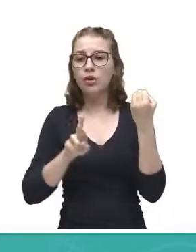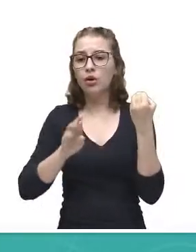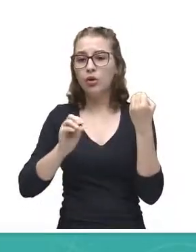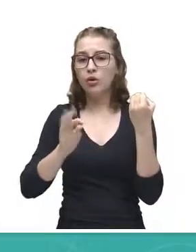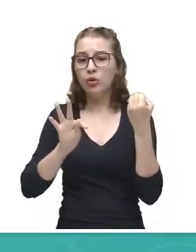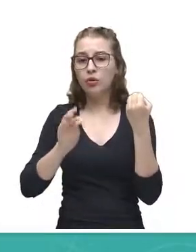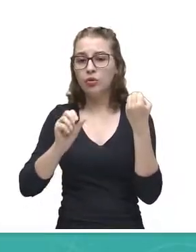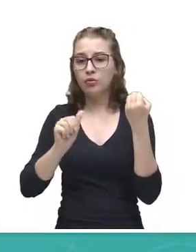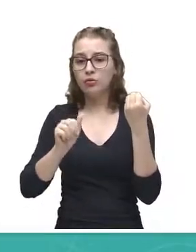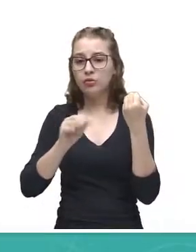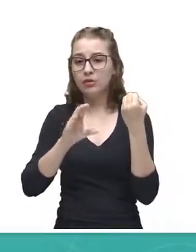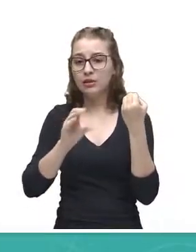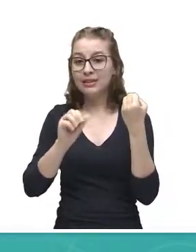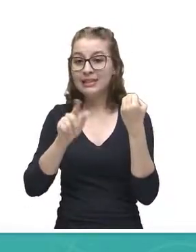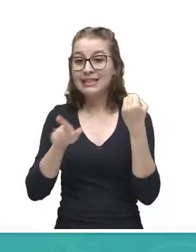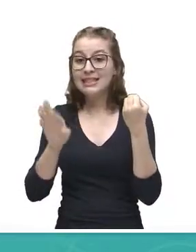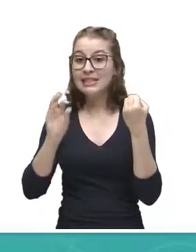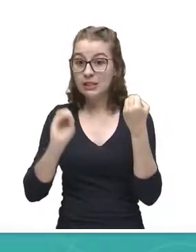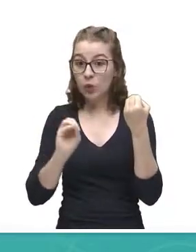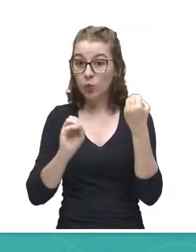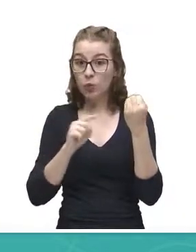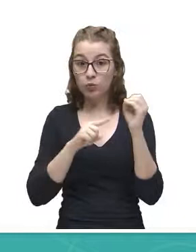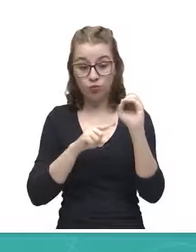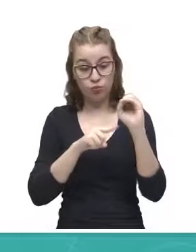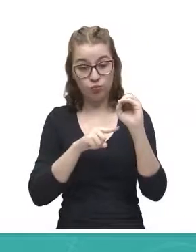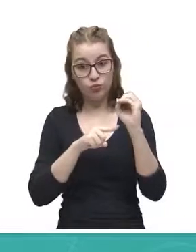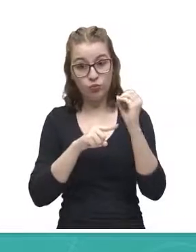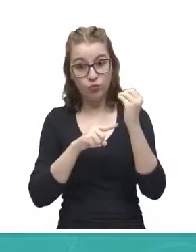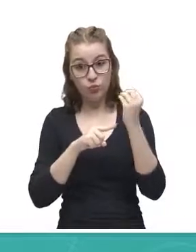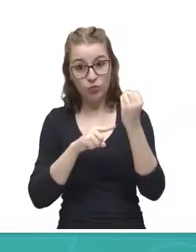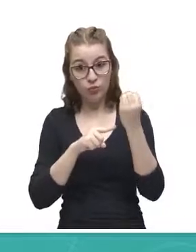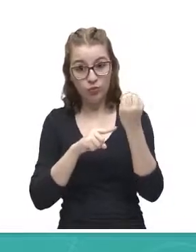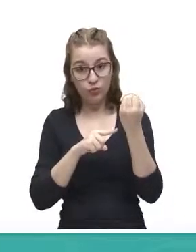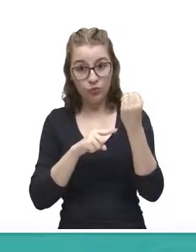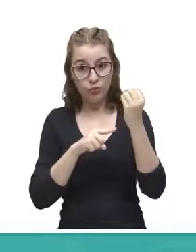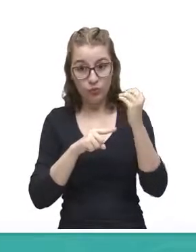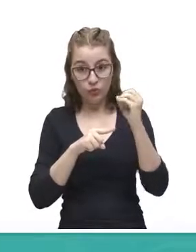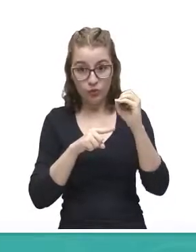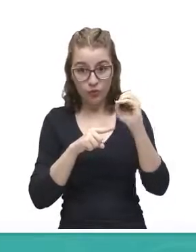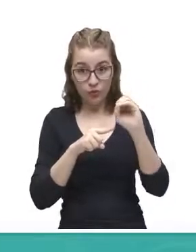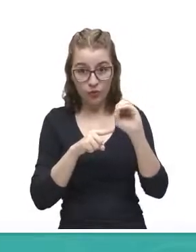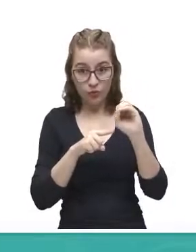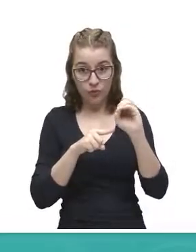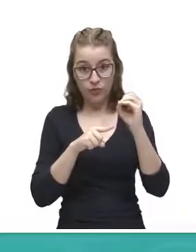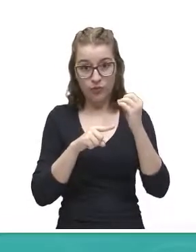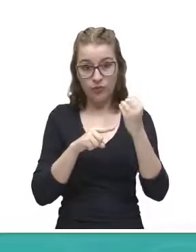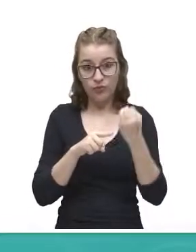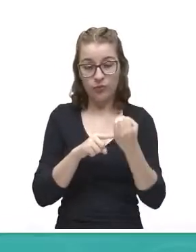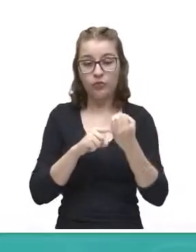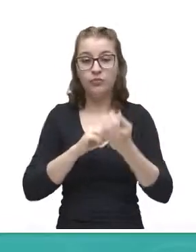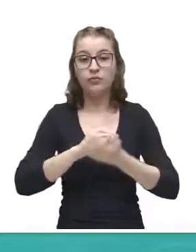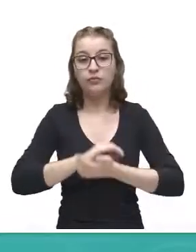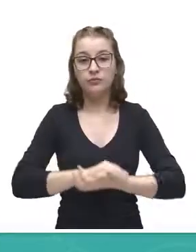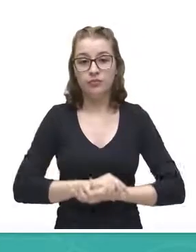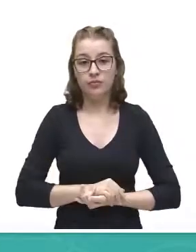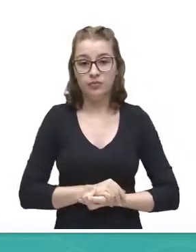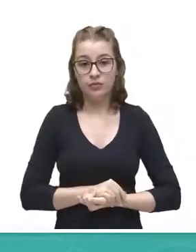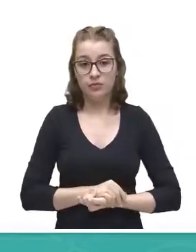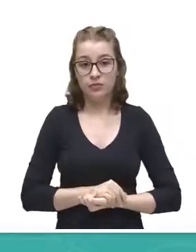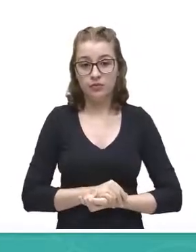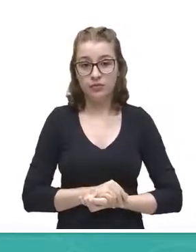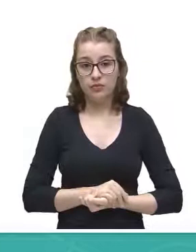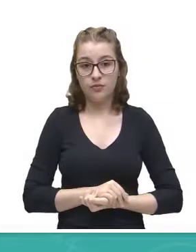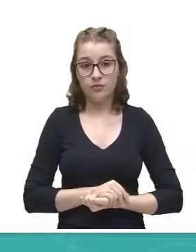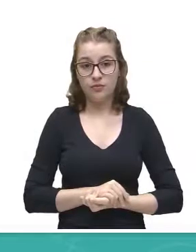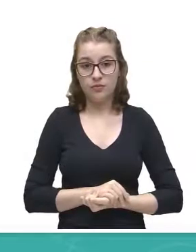não esqueçam que o movimento de rotação vai ser esse movimento que o nosso planeta ele vai realizar em quê? Em